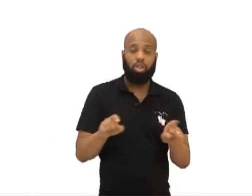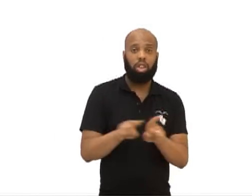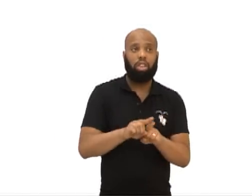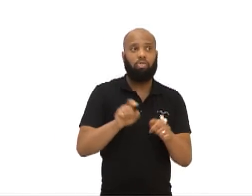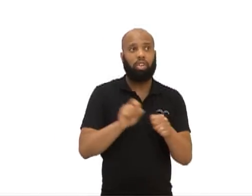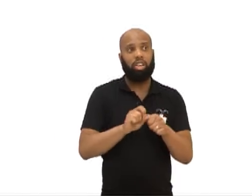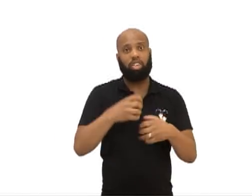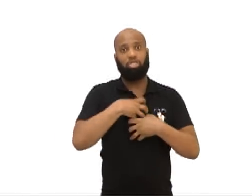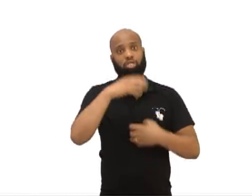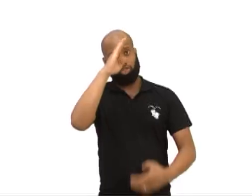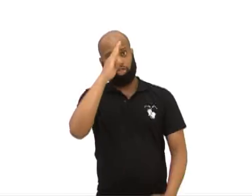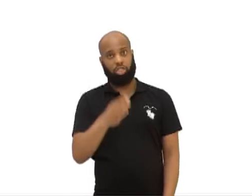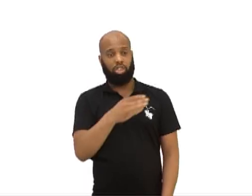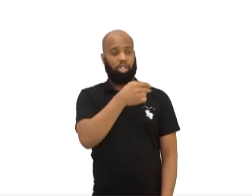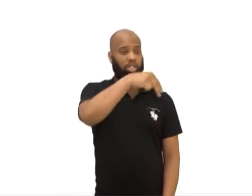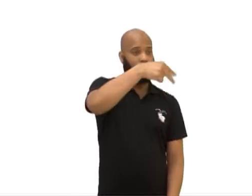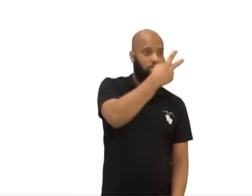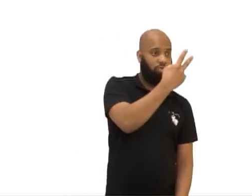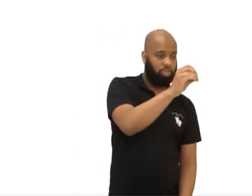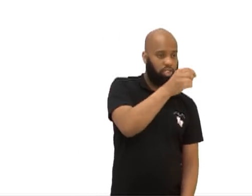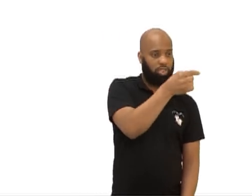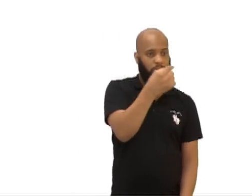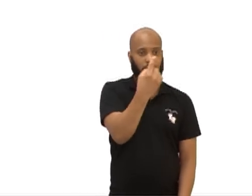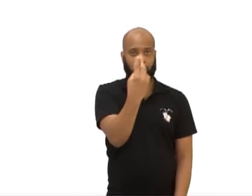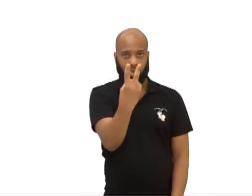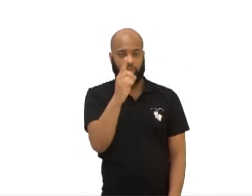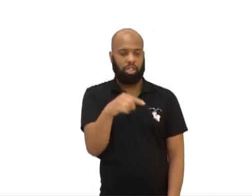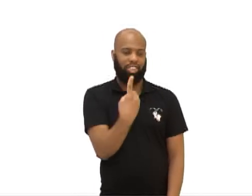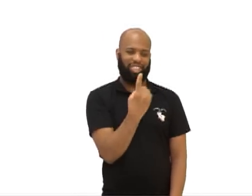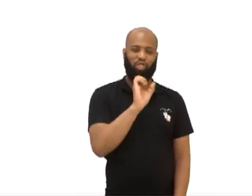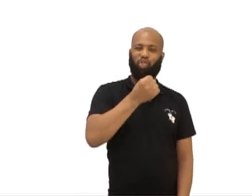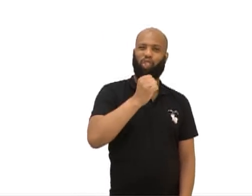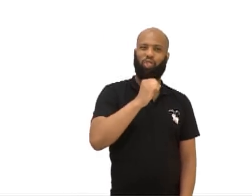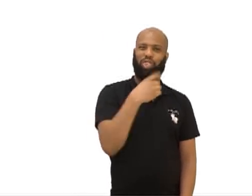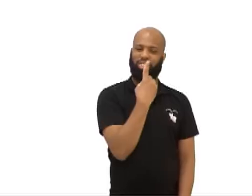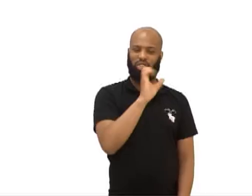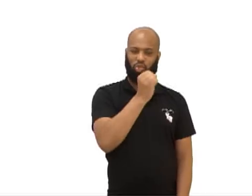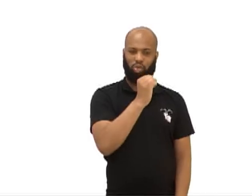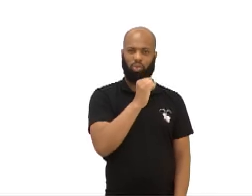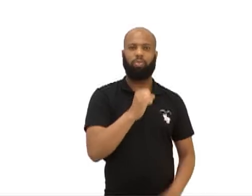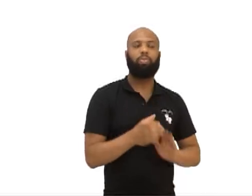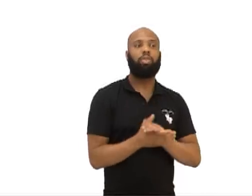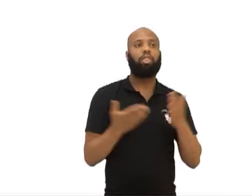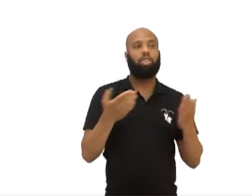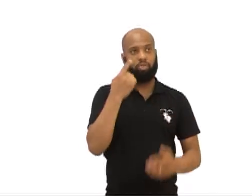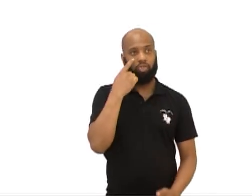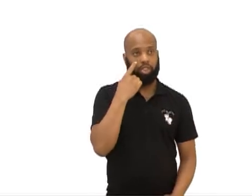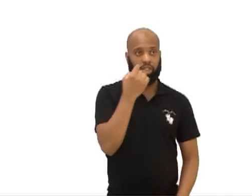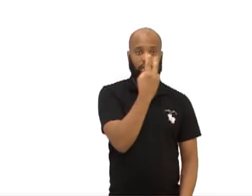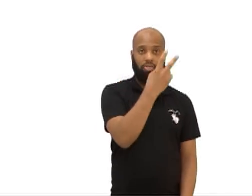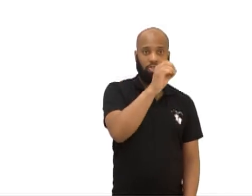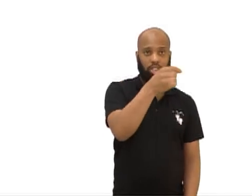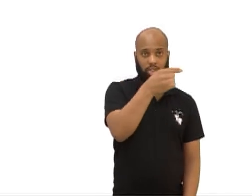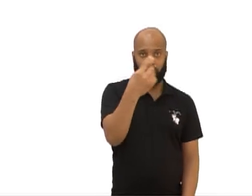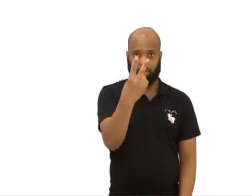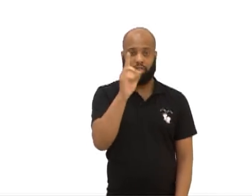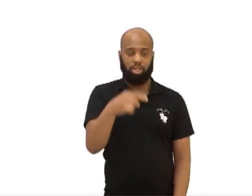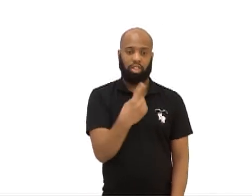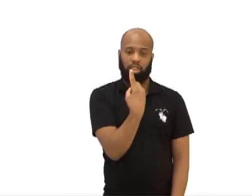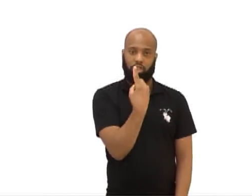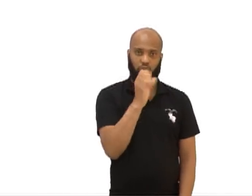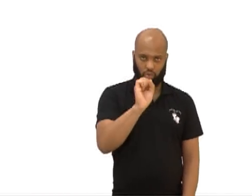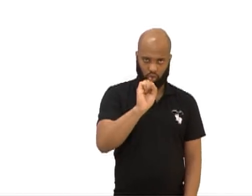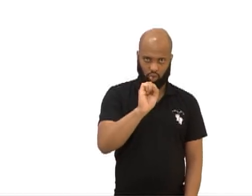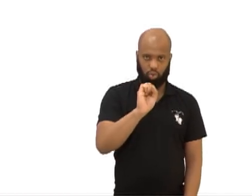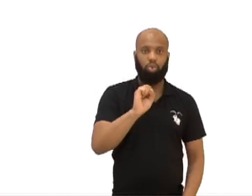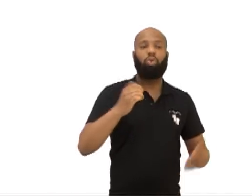isso direto. 20 menos 2, 18, tá bom? Então, aqui, ó, 20 menos 2, 18. Que quanto que eu